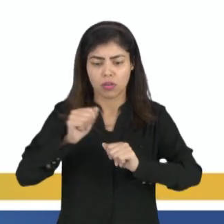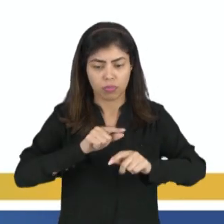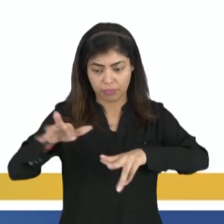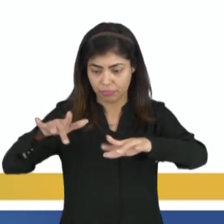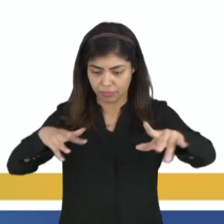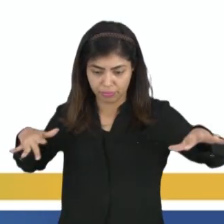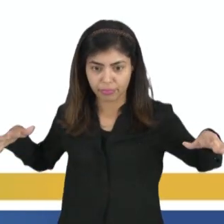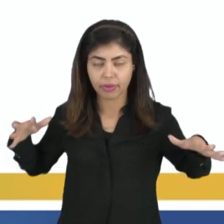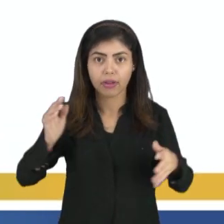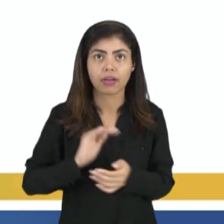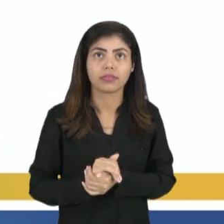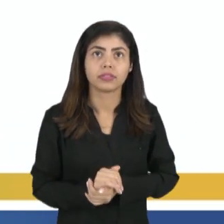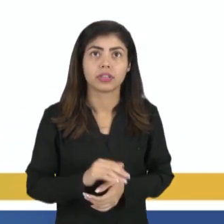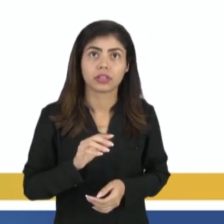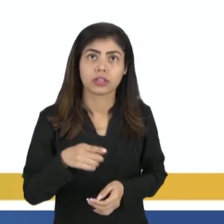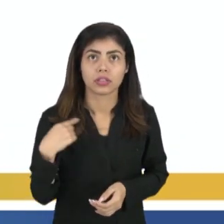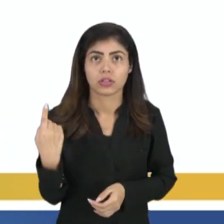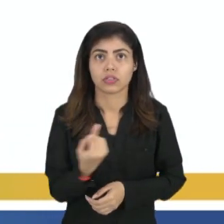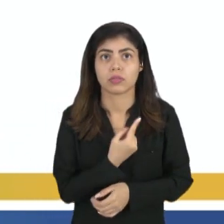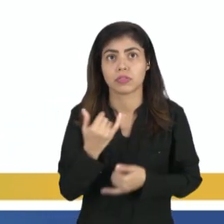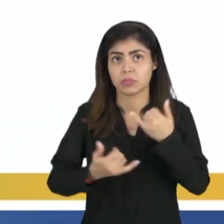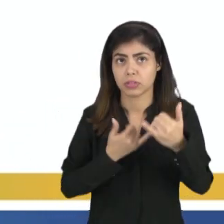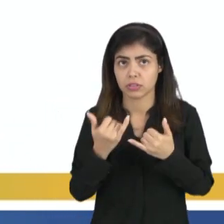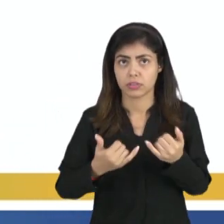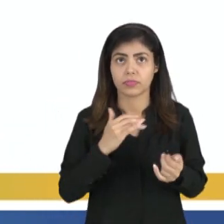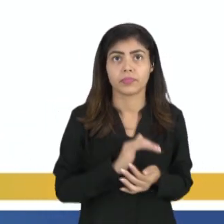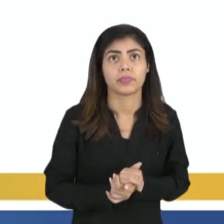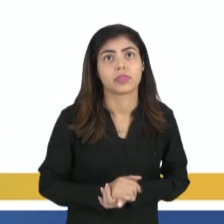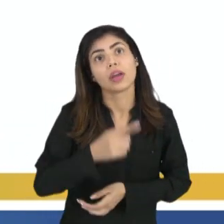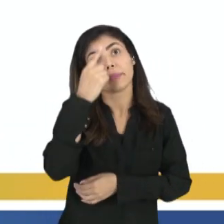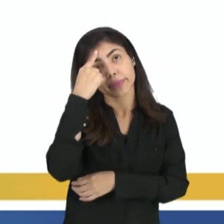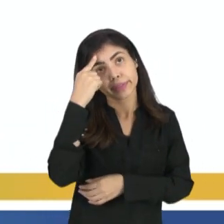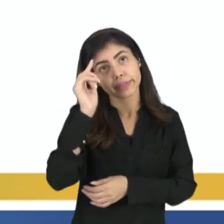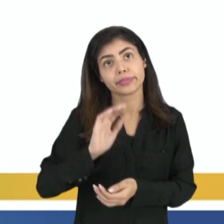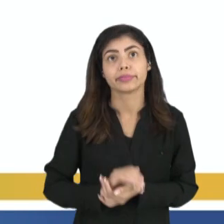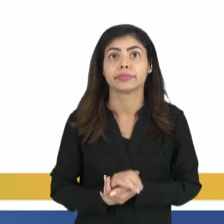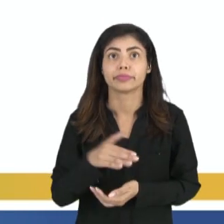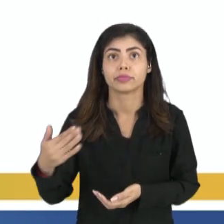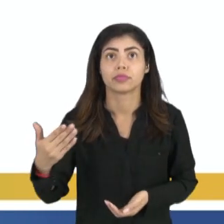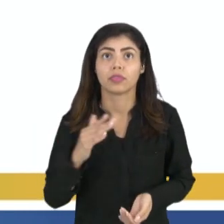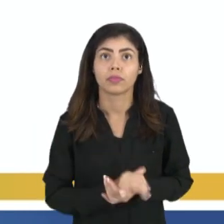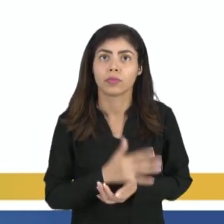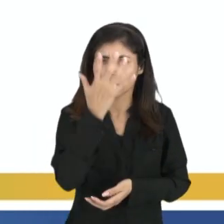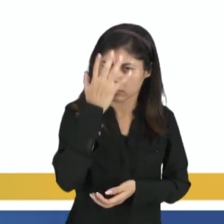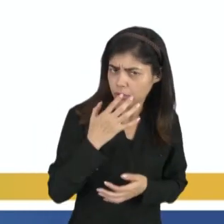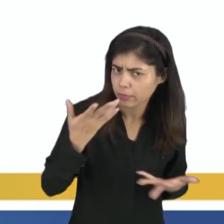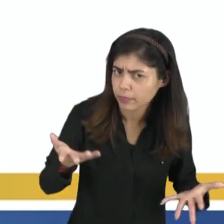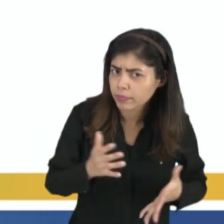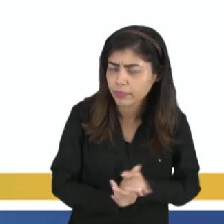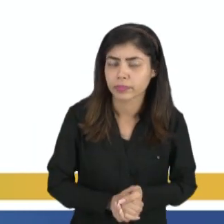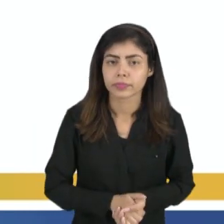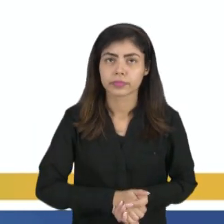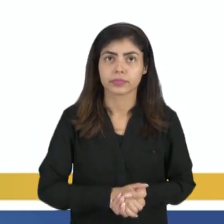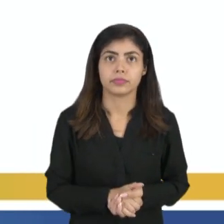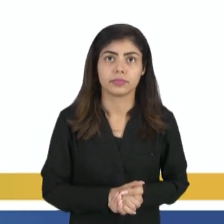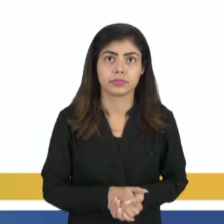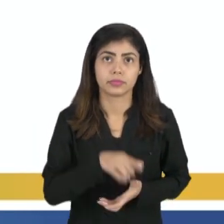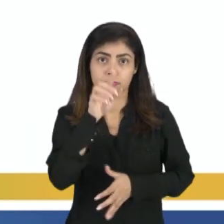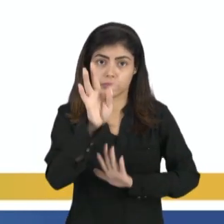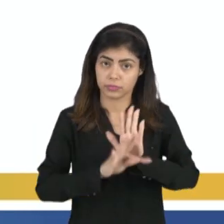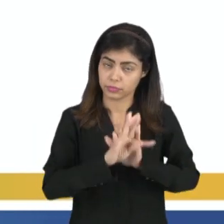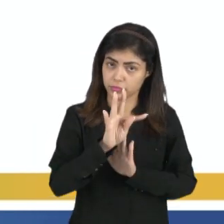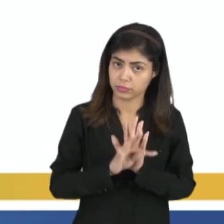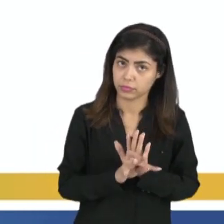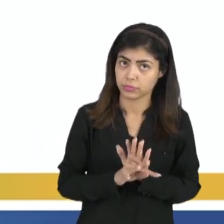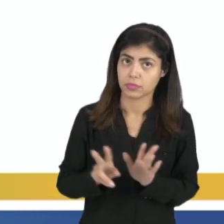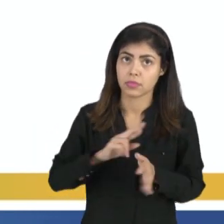tudo espalhado a gente só estava brincando imagina então quando for a sério bom neste